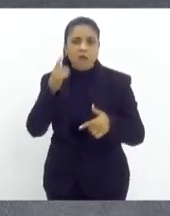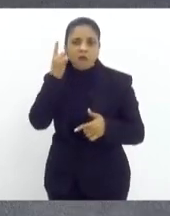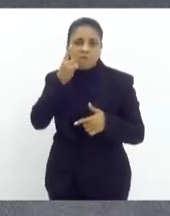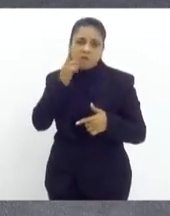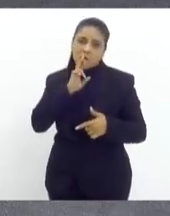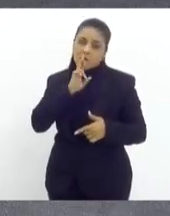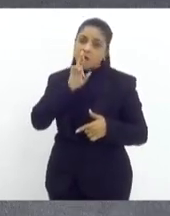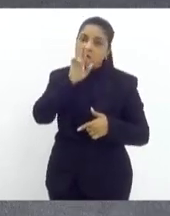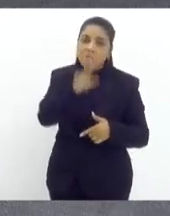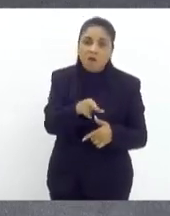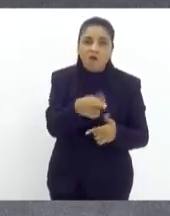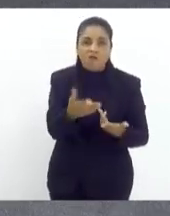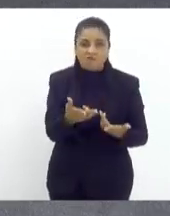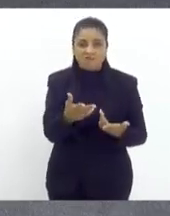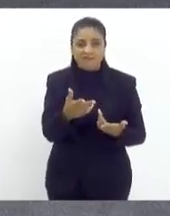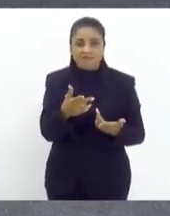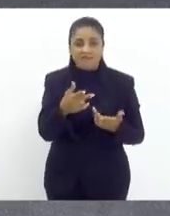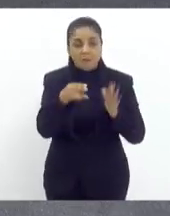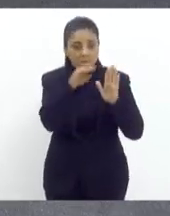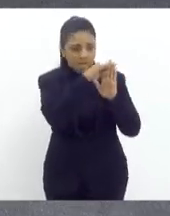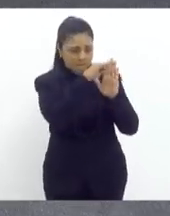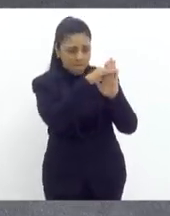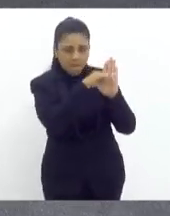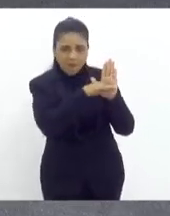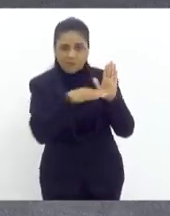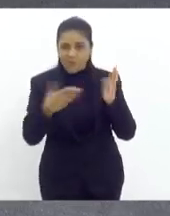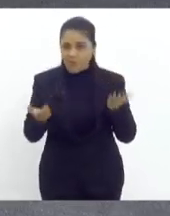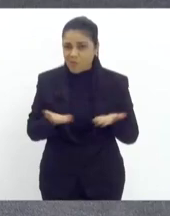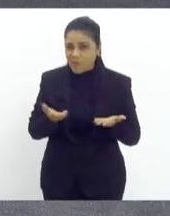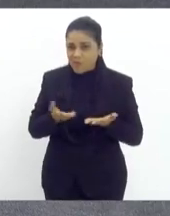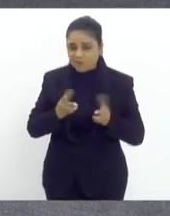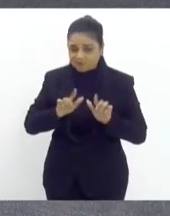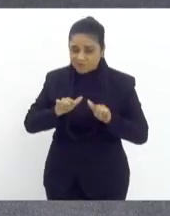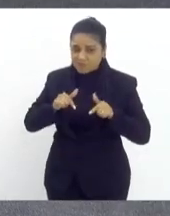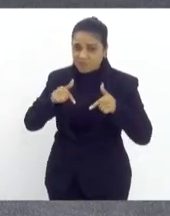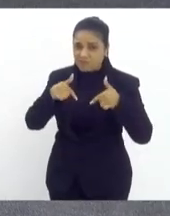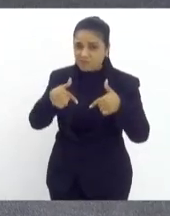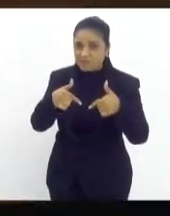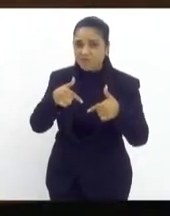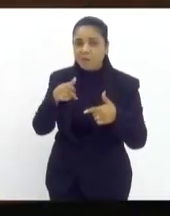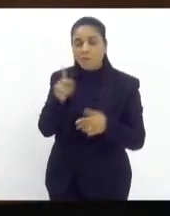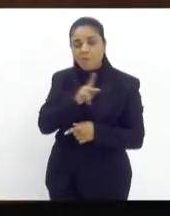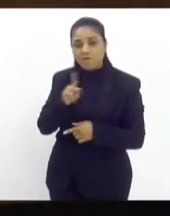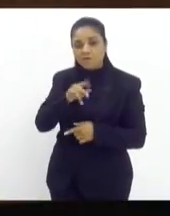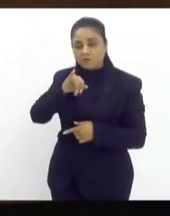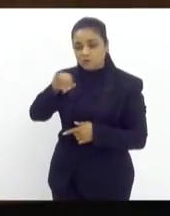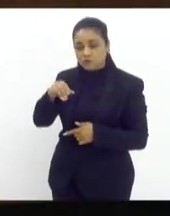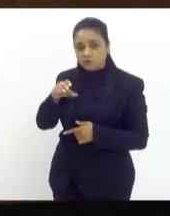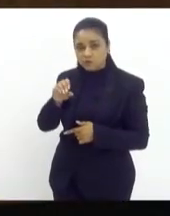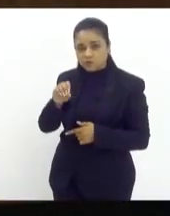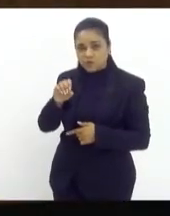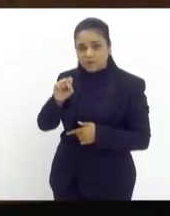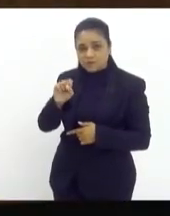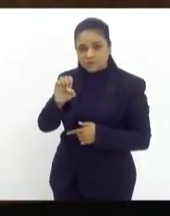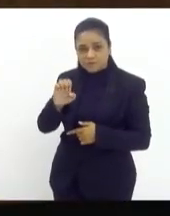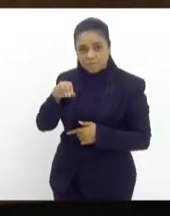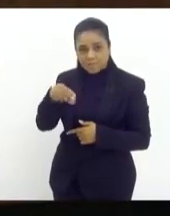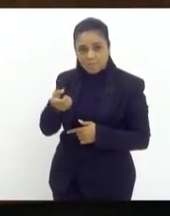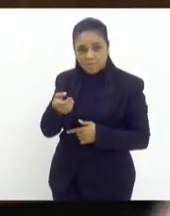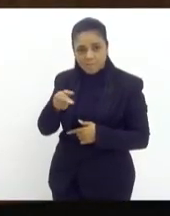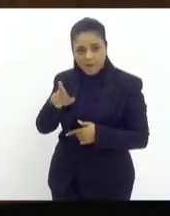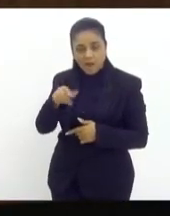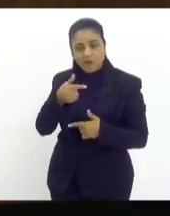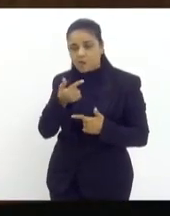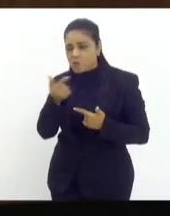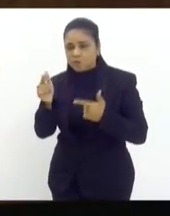se a gente olhar a pauta do dia de hoje a iniciativa do colega Professor José má assim como outras